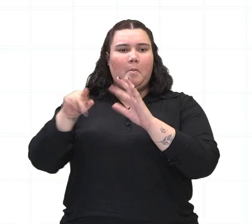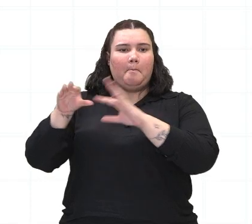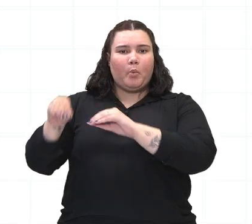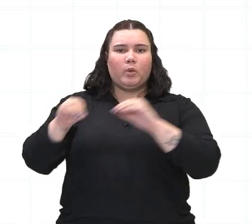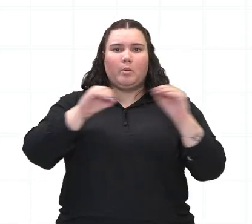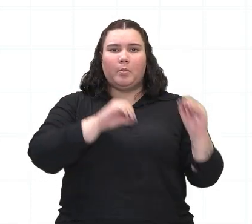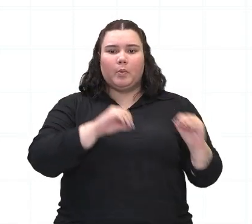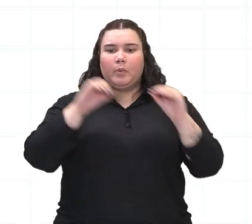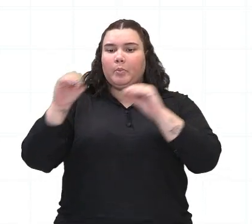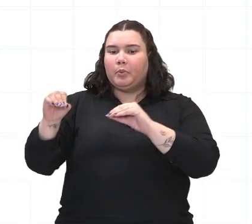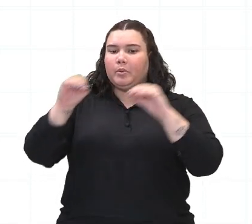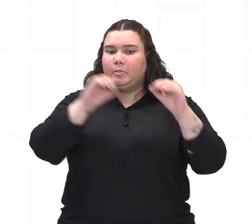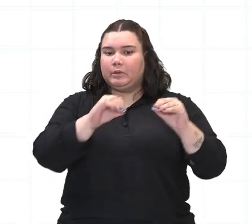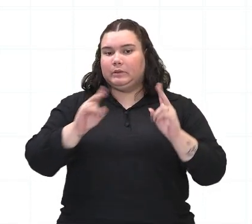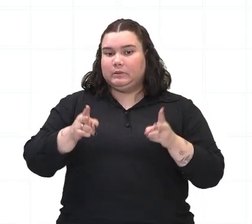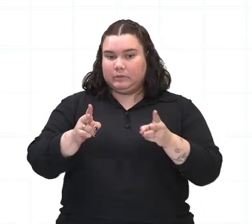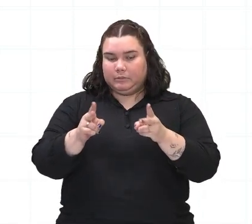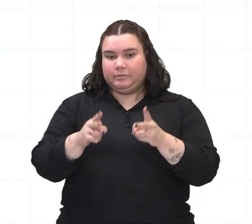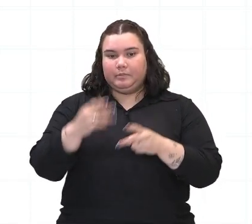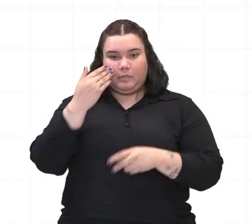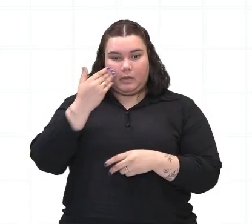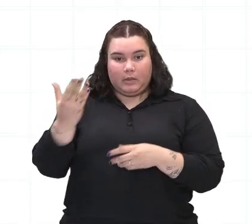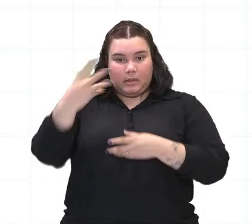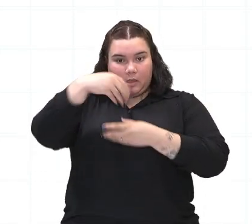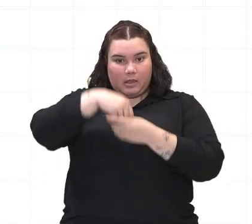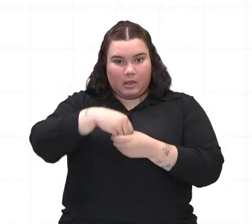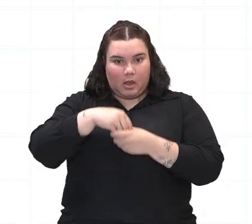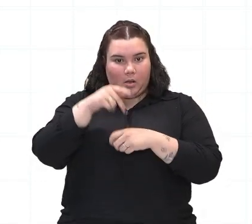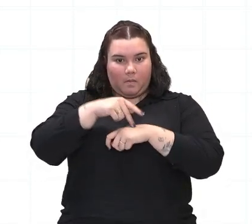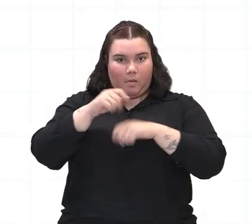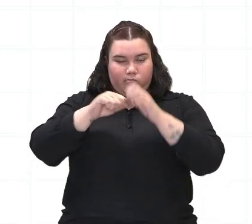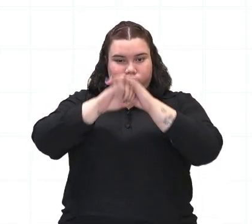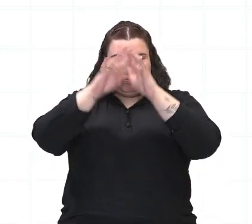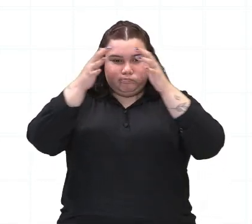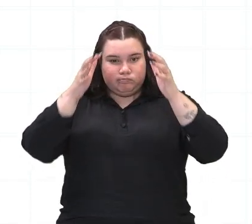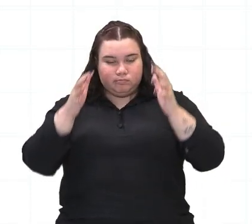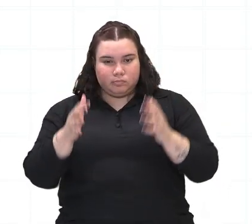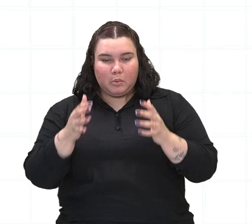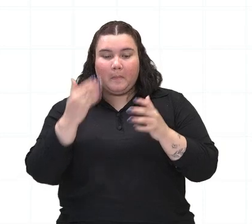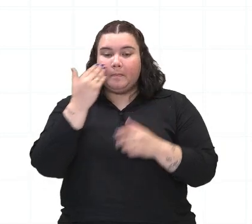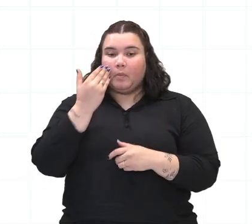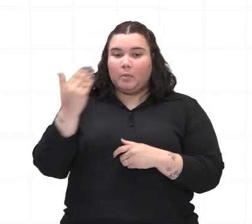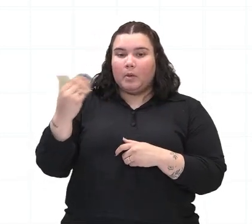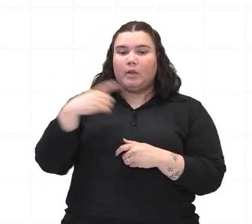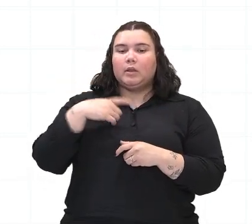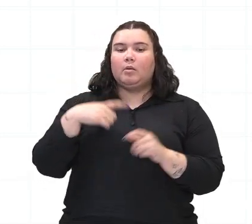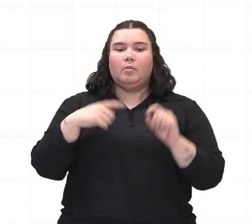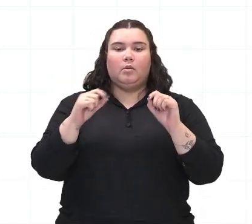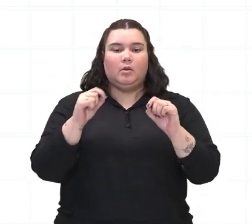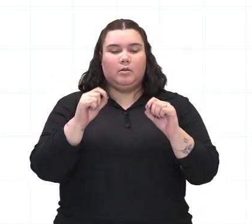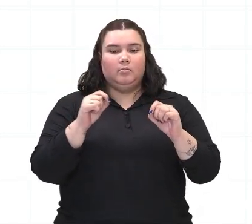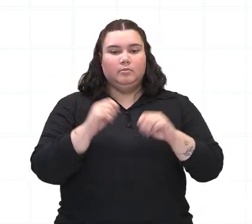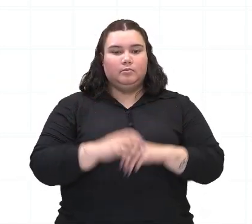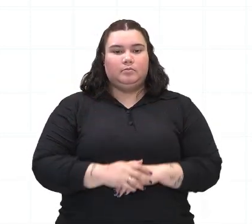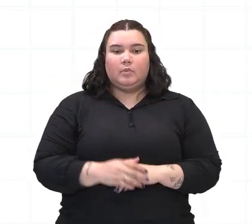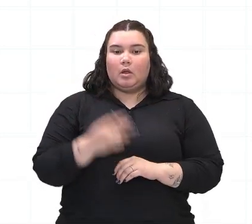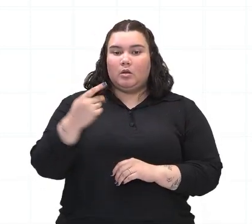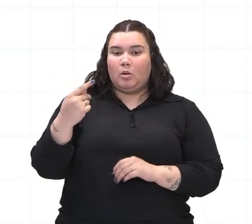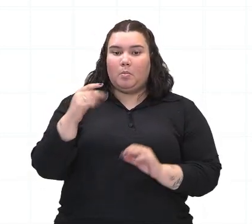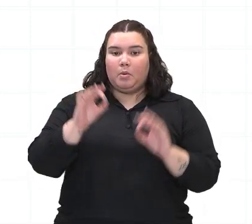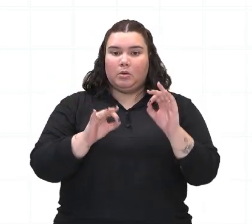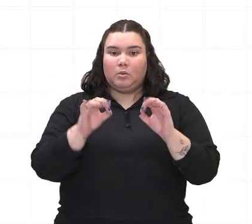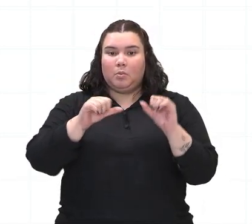né se protegendo certo porque eh ele passa pelo seu pelo sua seu processo de